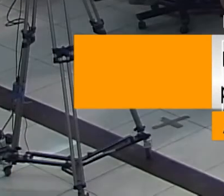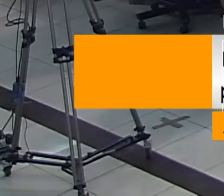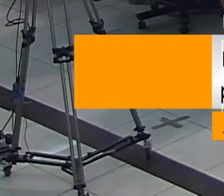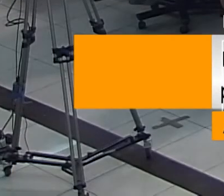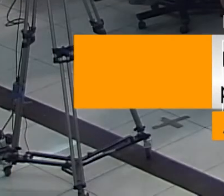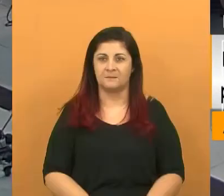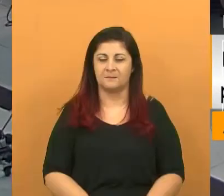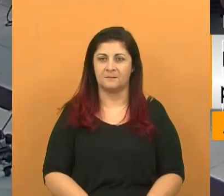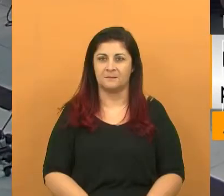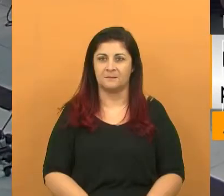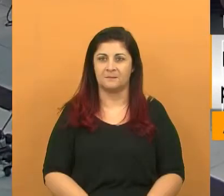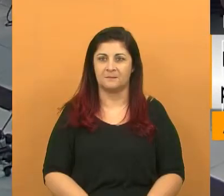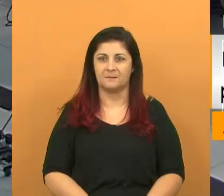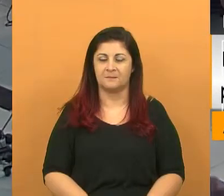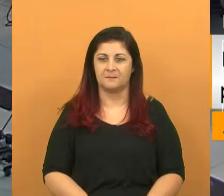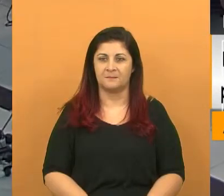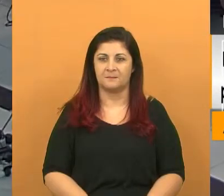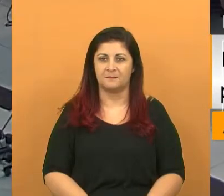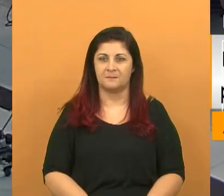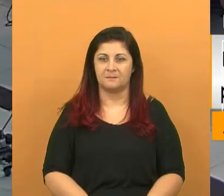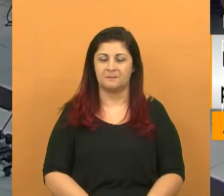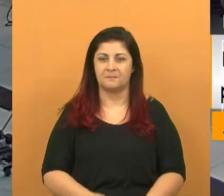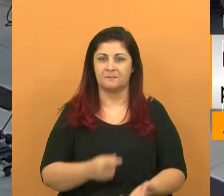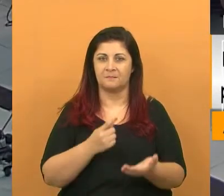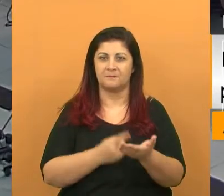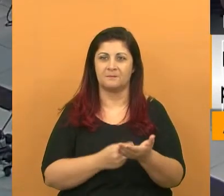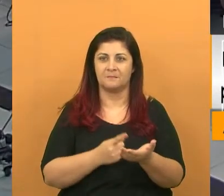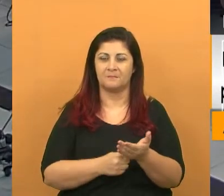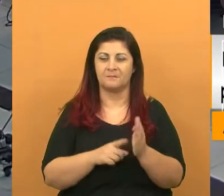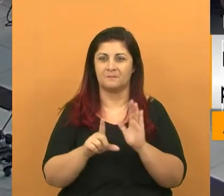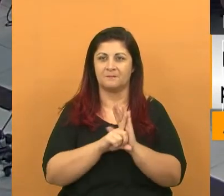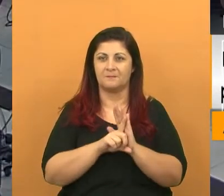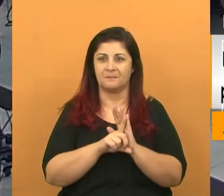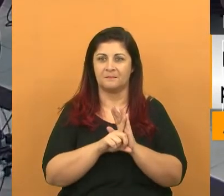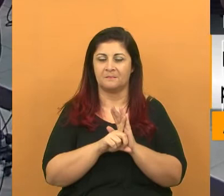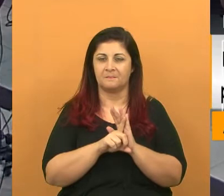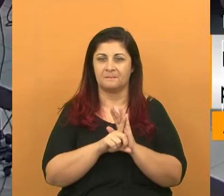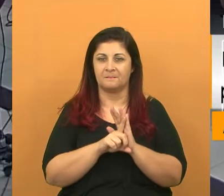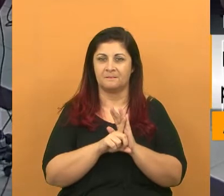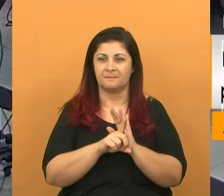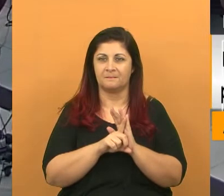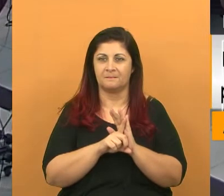Projeto de lei número 57.